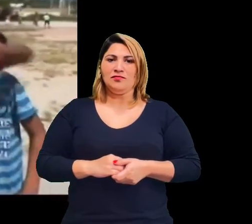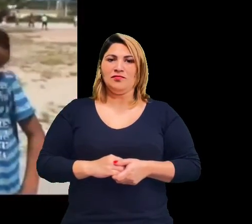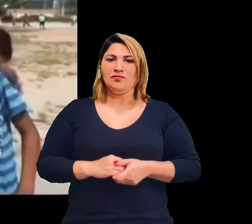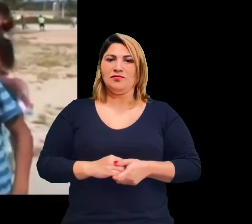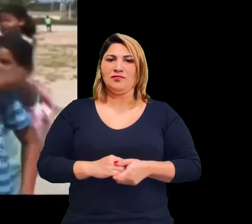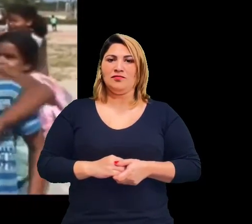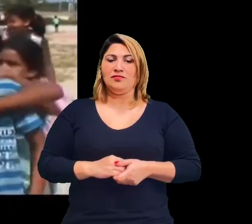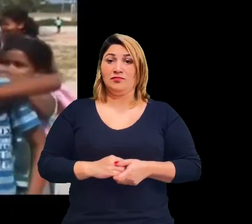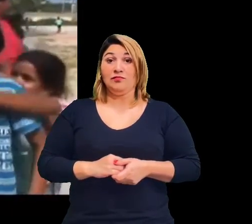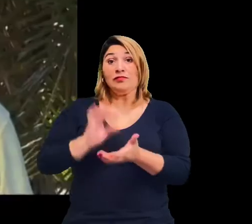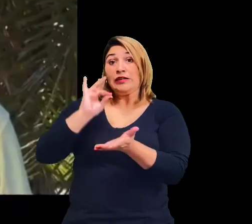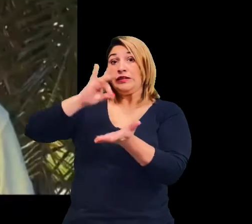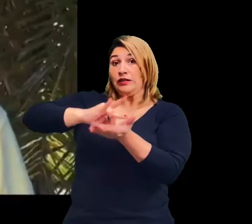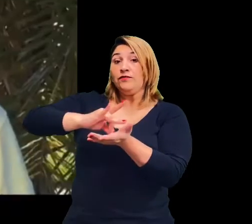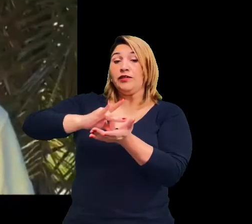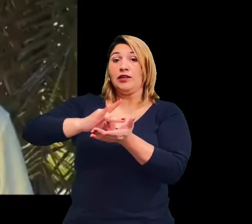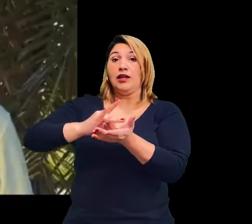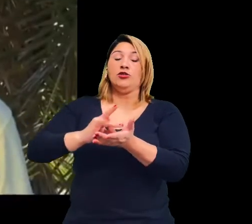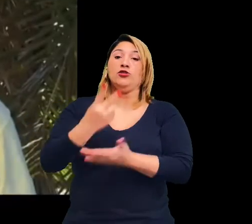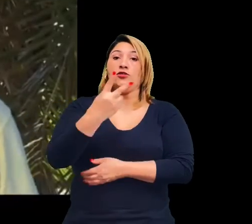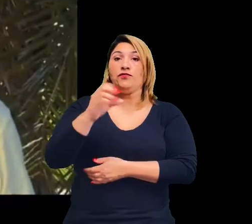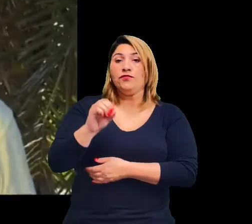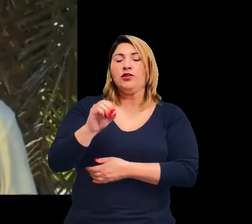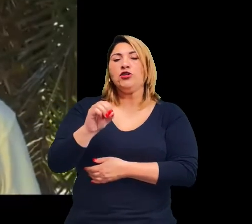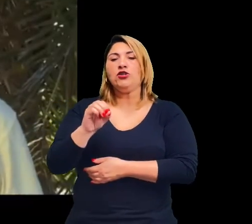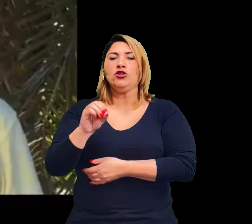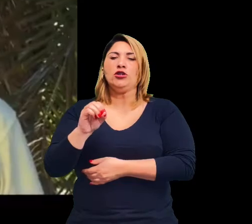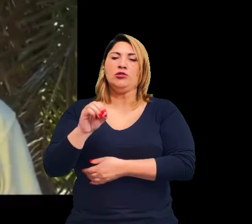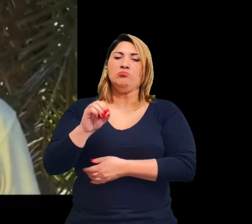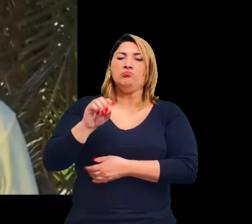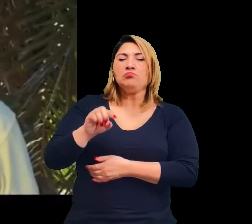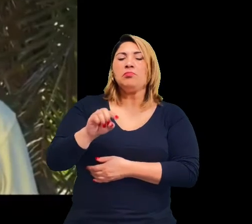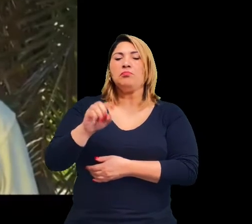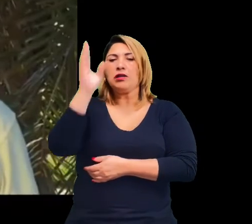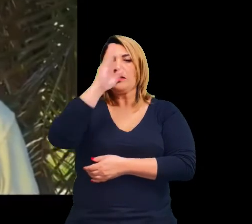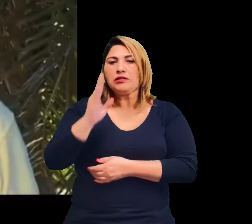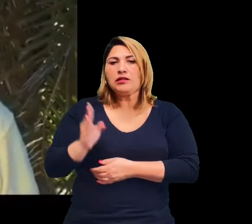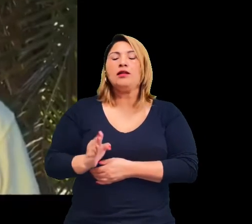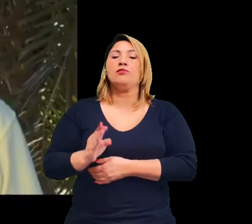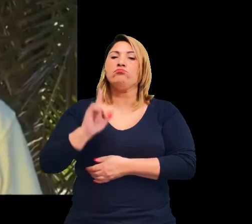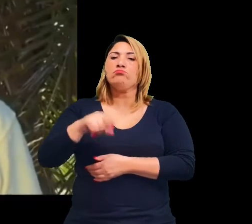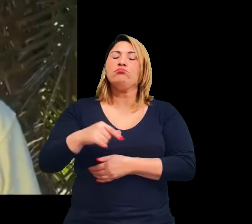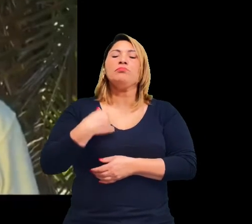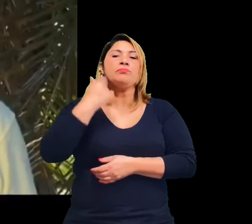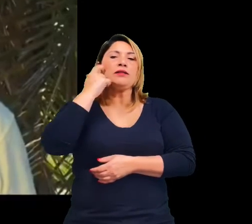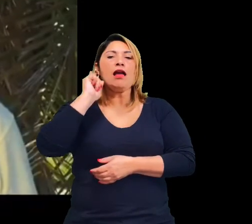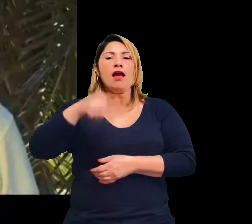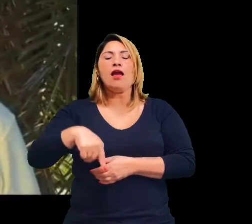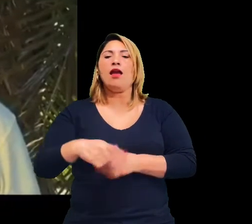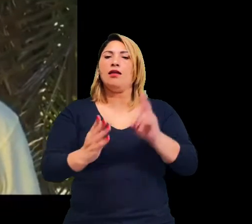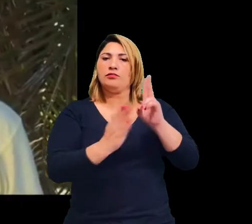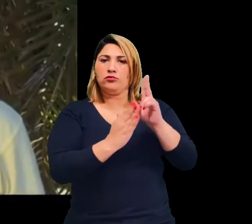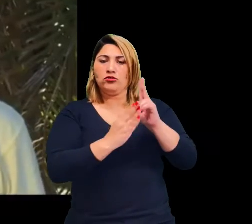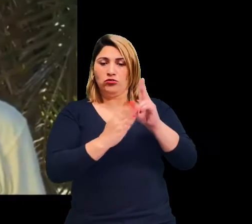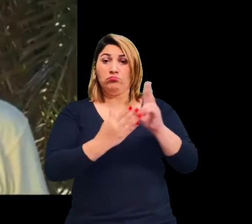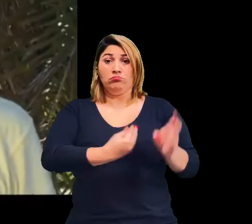A verdade é que esses 20.000, né, quer dizer, seres brasileiros, né, que se identificam como pataxó, são presentes na